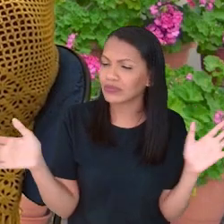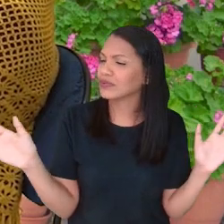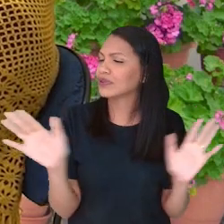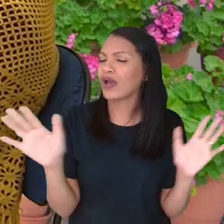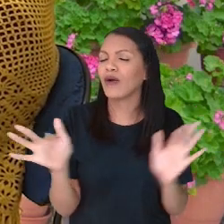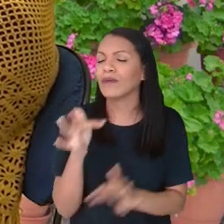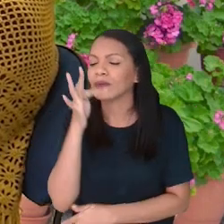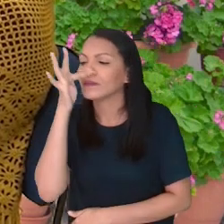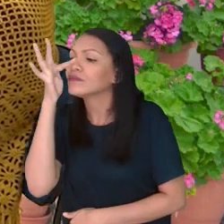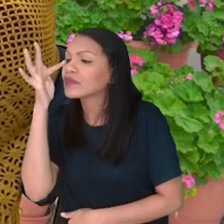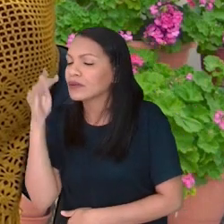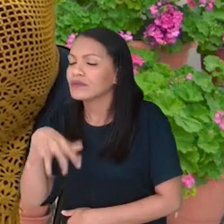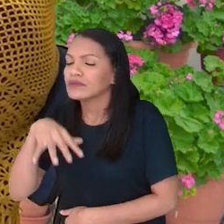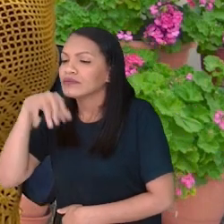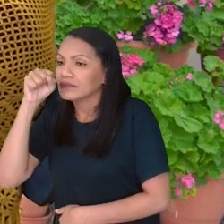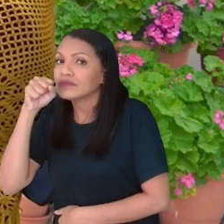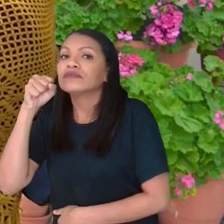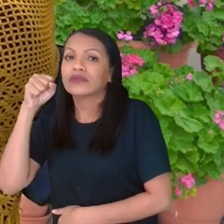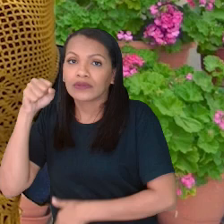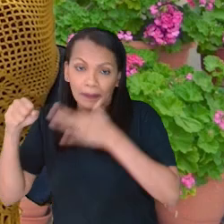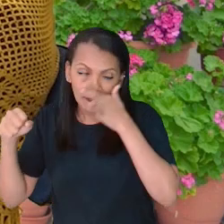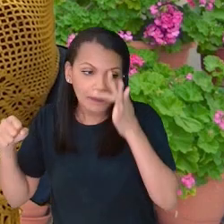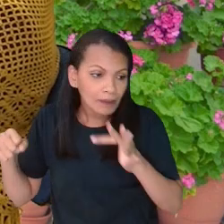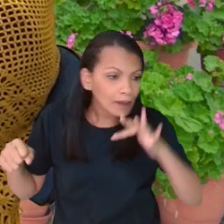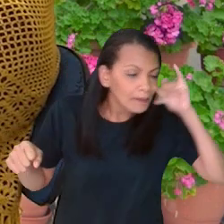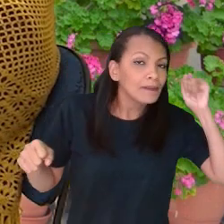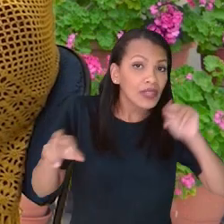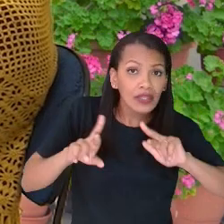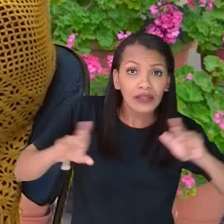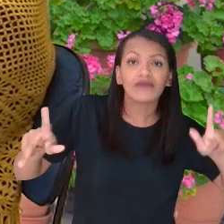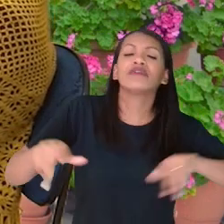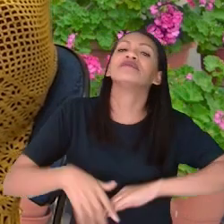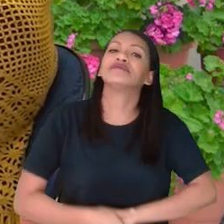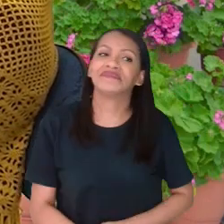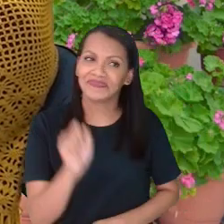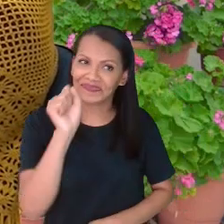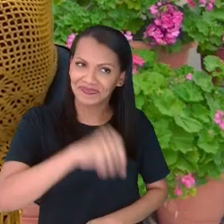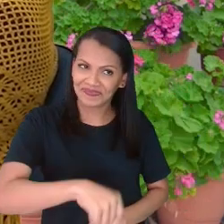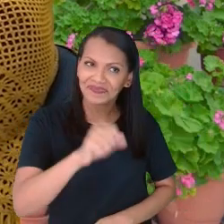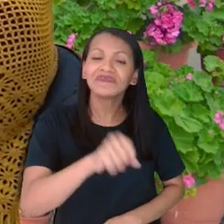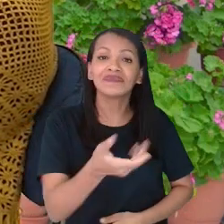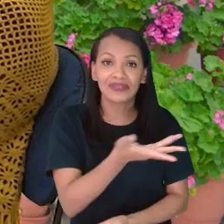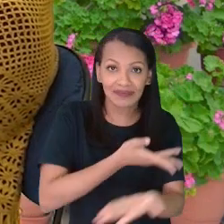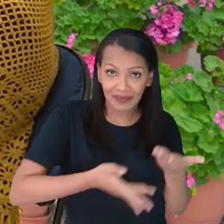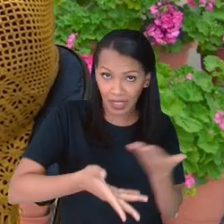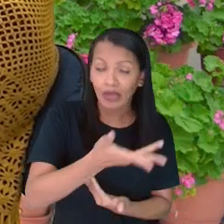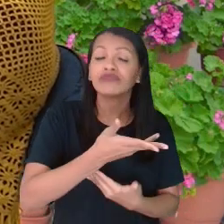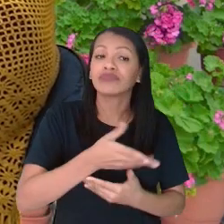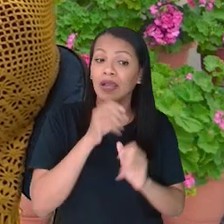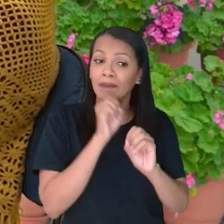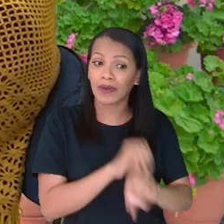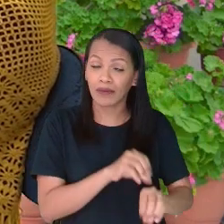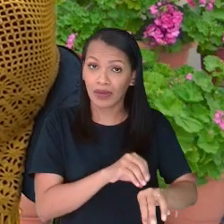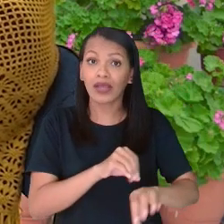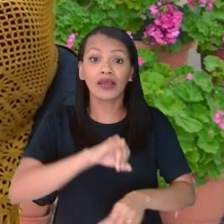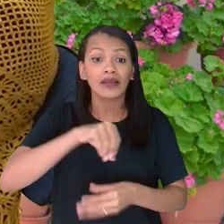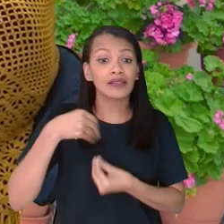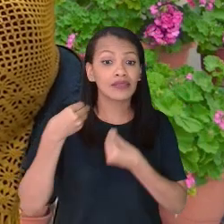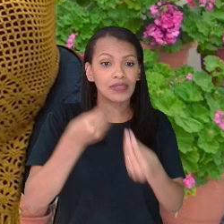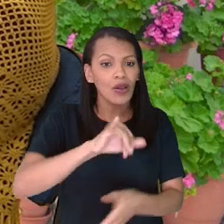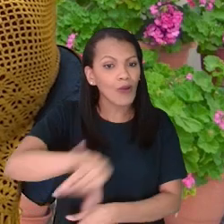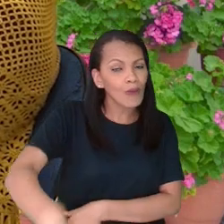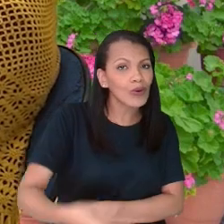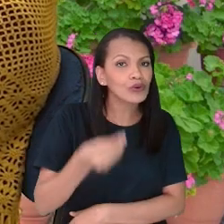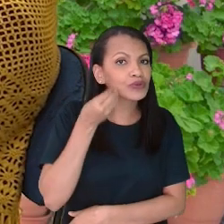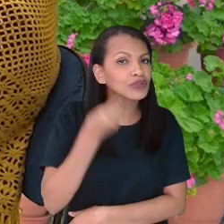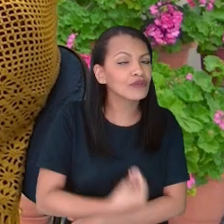seu perfume, seu formato. Esse é nosso trabalho, Anjo duro. Da oportunidade de viver,